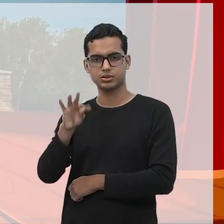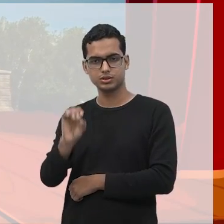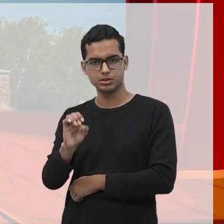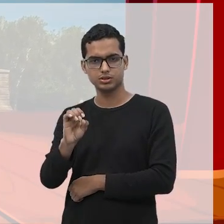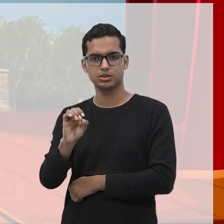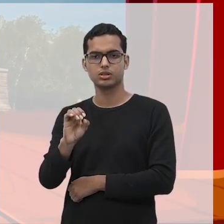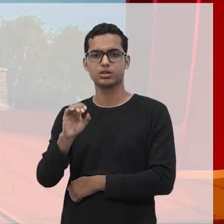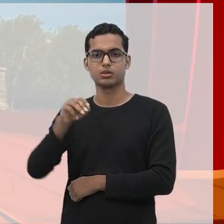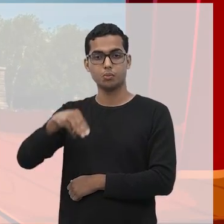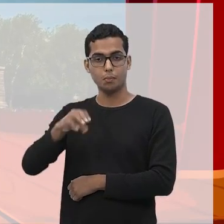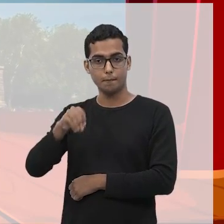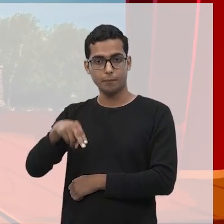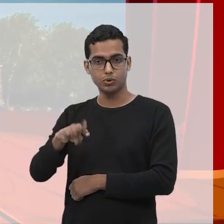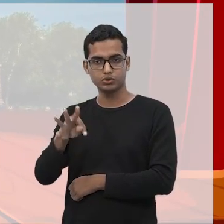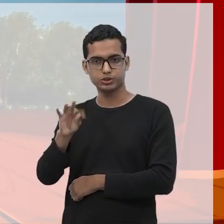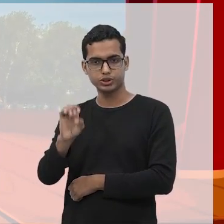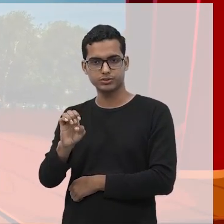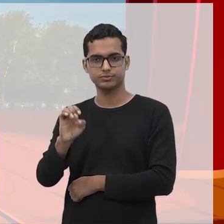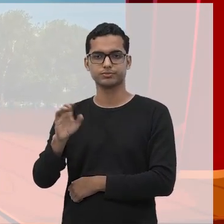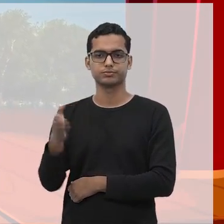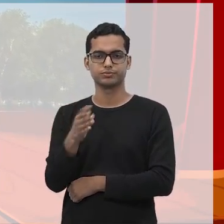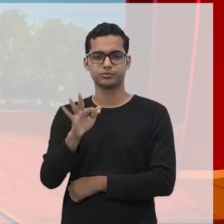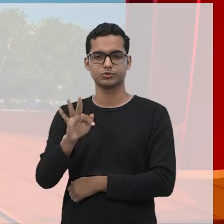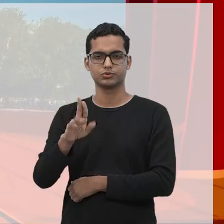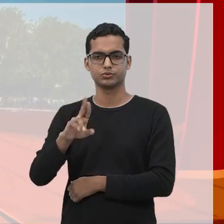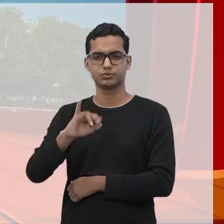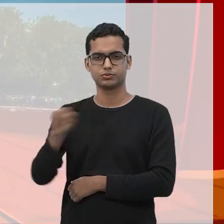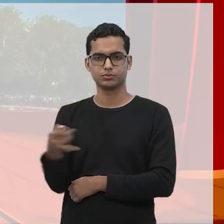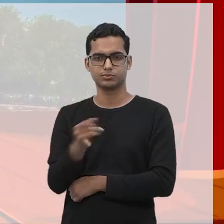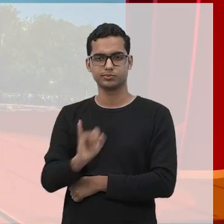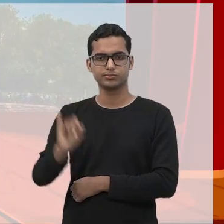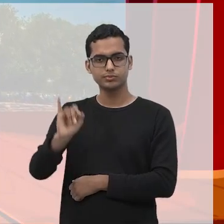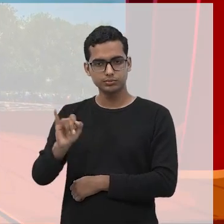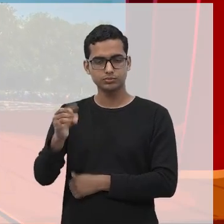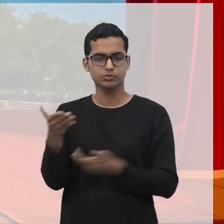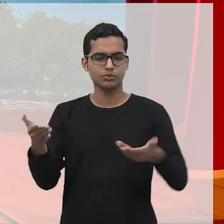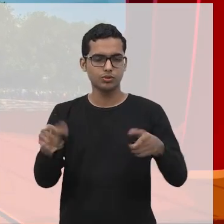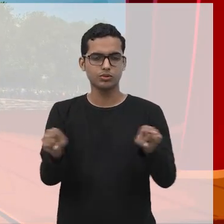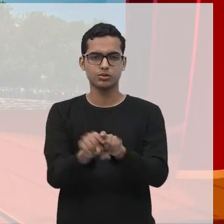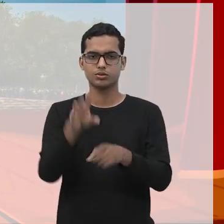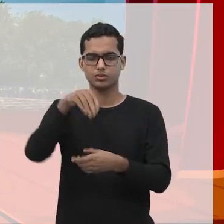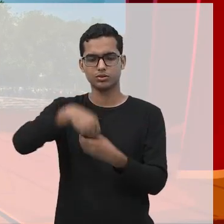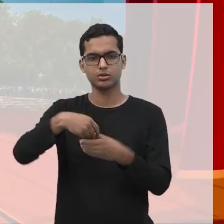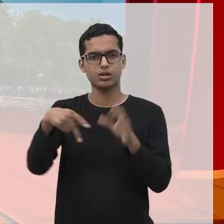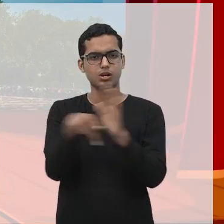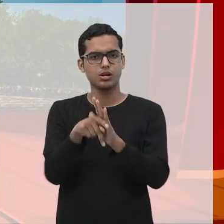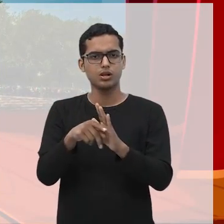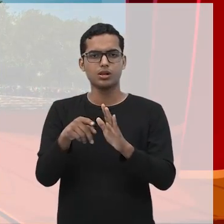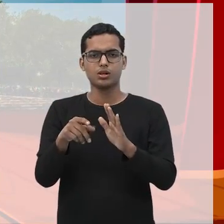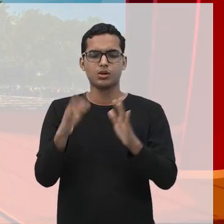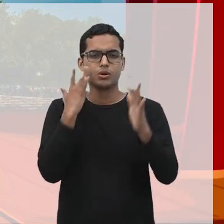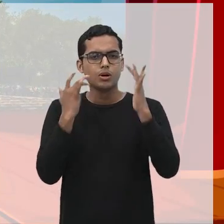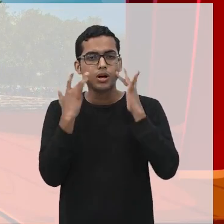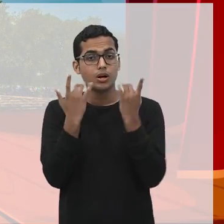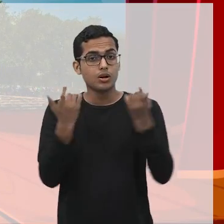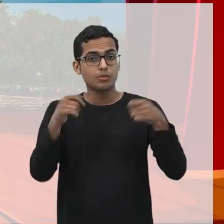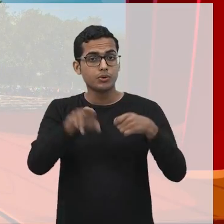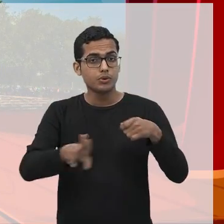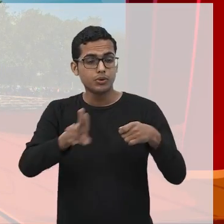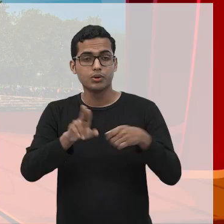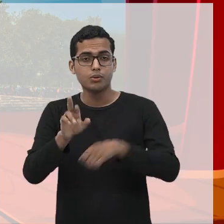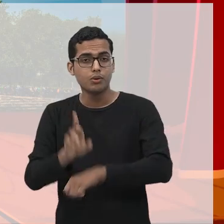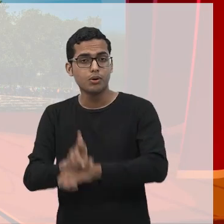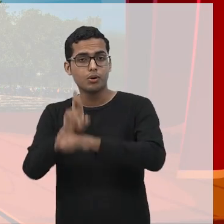os dramaturgos, os diretores podem utilizar também esse recurso virtual no